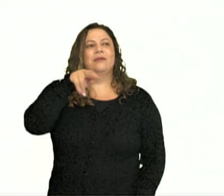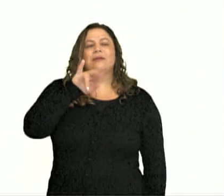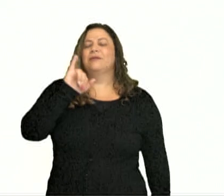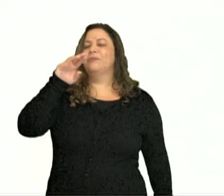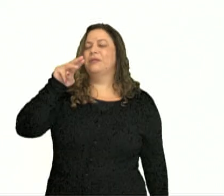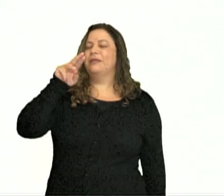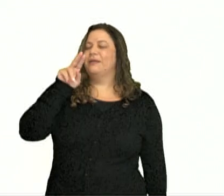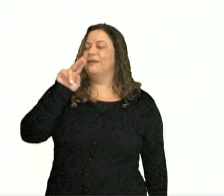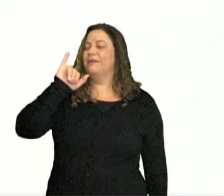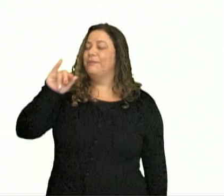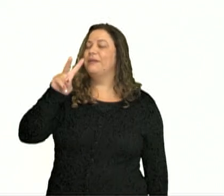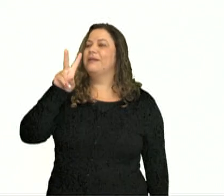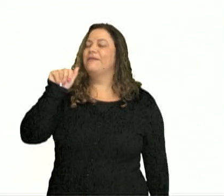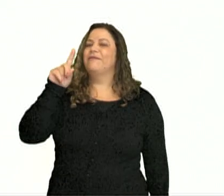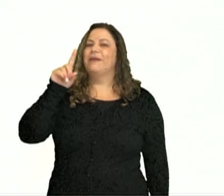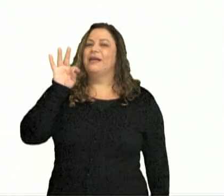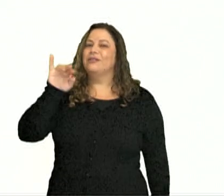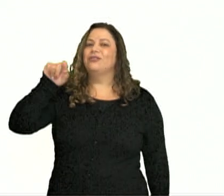saneamento básico.